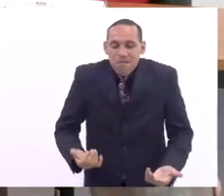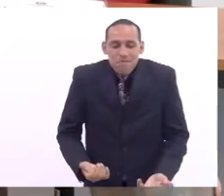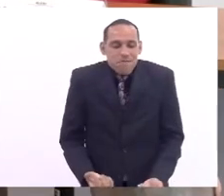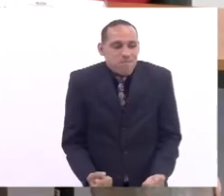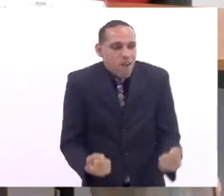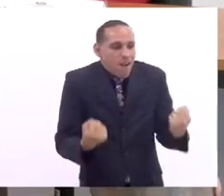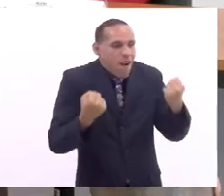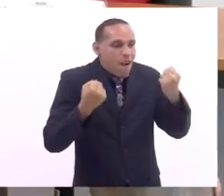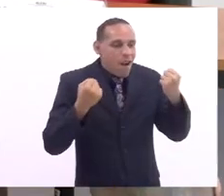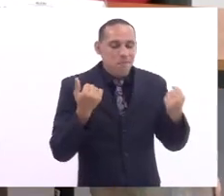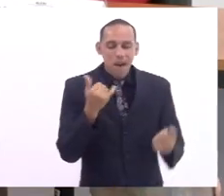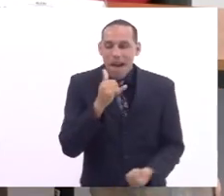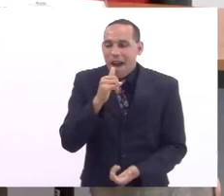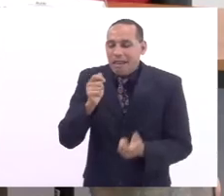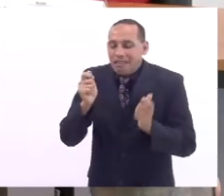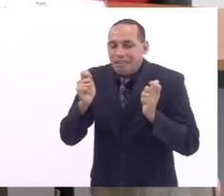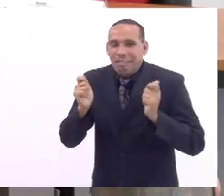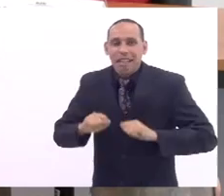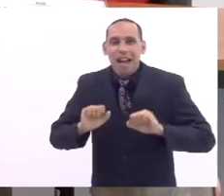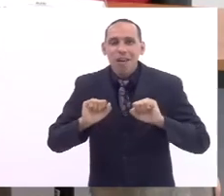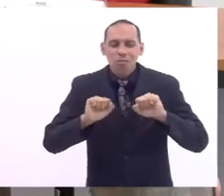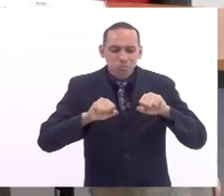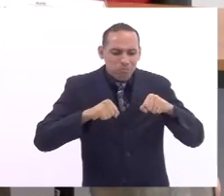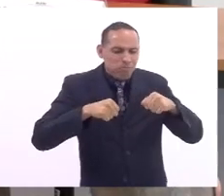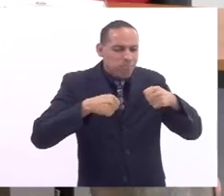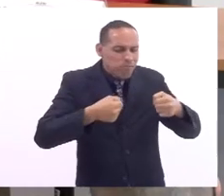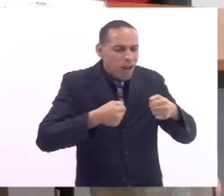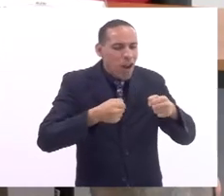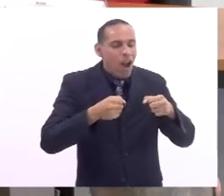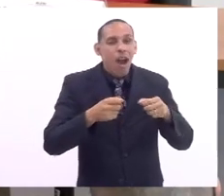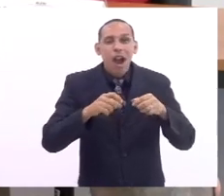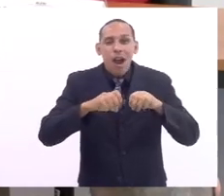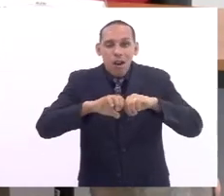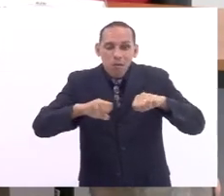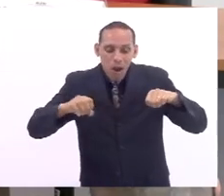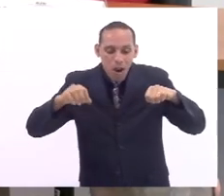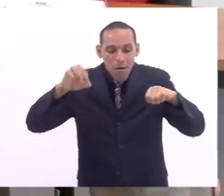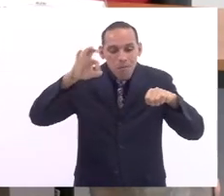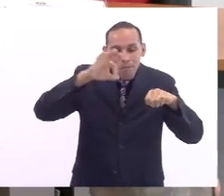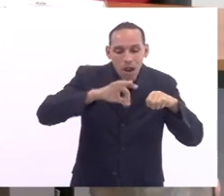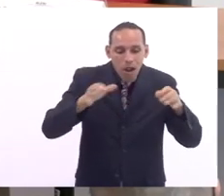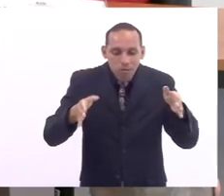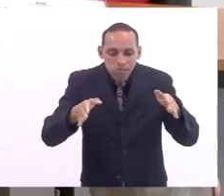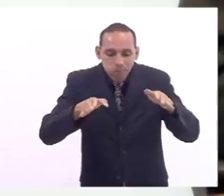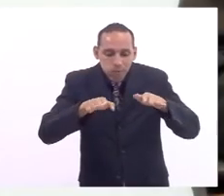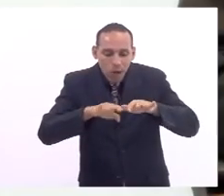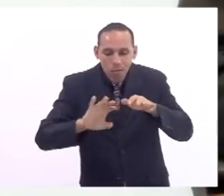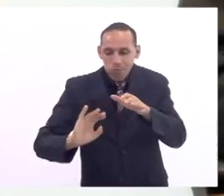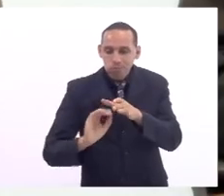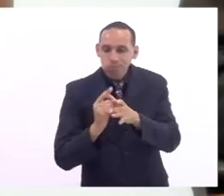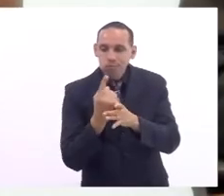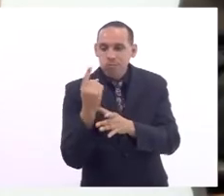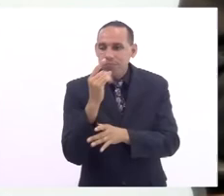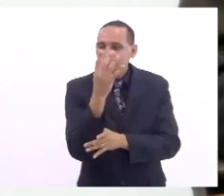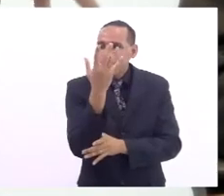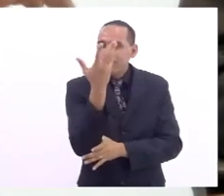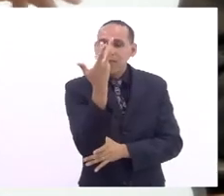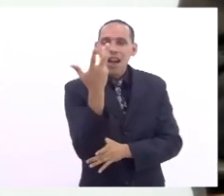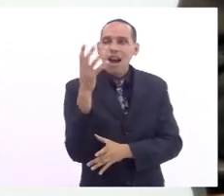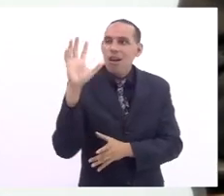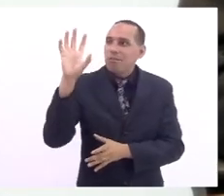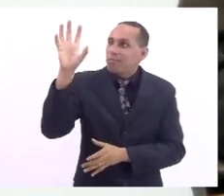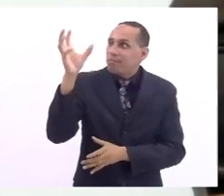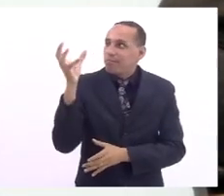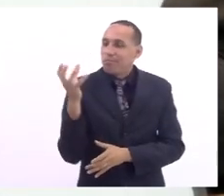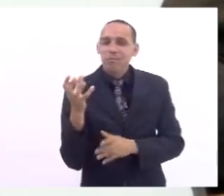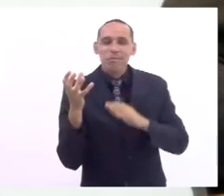de que é possível plantar é possível cuidar é possível colher ao longo do tempo que é possível se identificar com